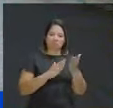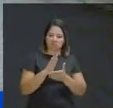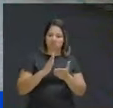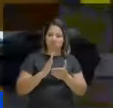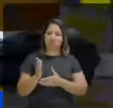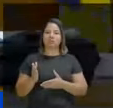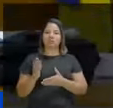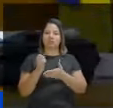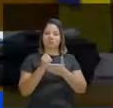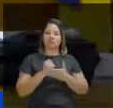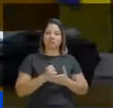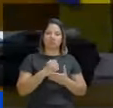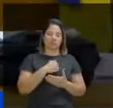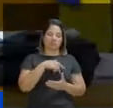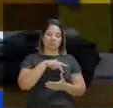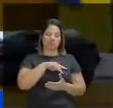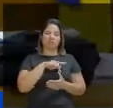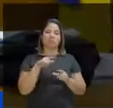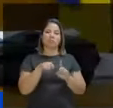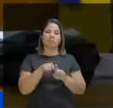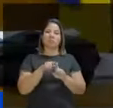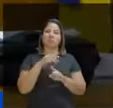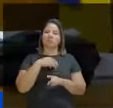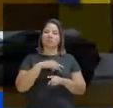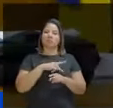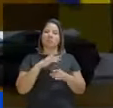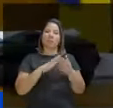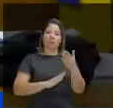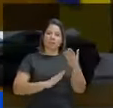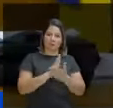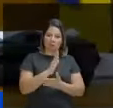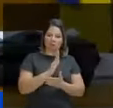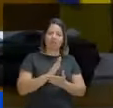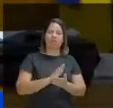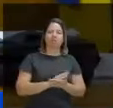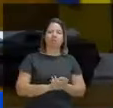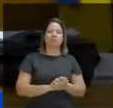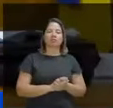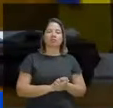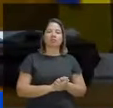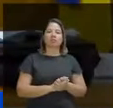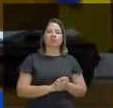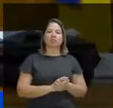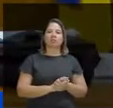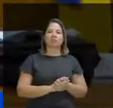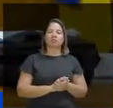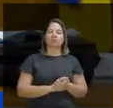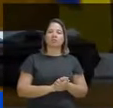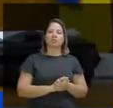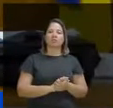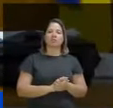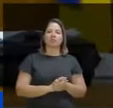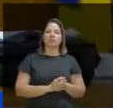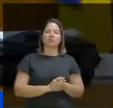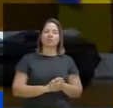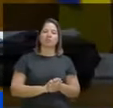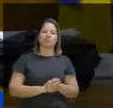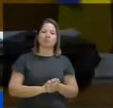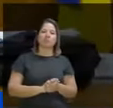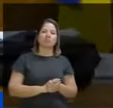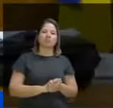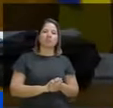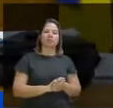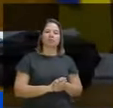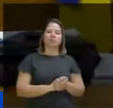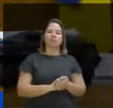com o apoio do Ministério Público e junto com o Ministério Público, nós aprovamos essa minuta, né? Essa nossa normativa. Os